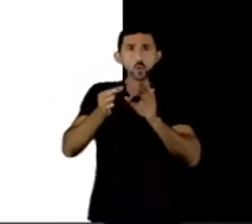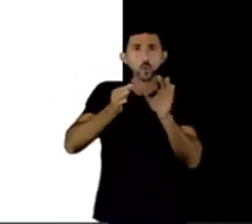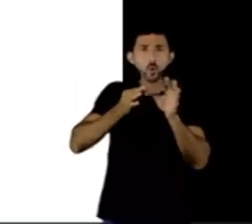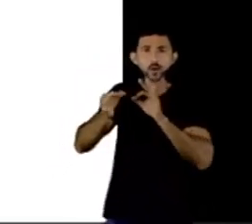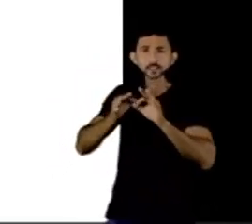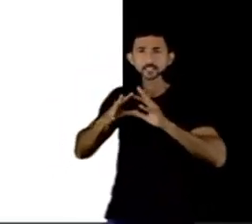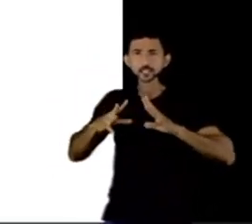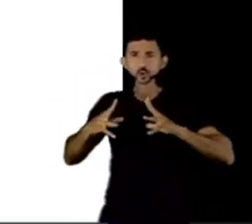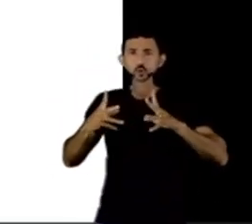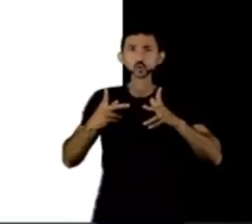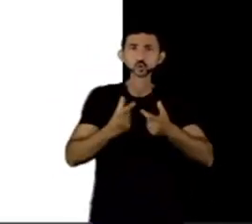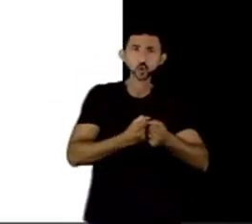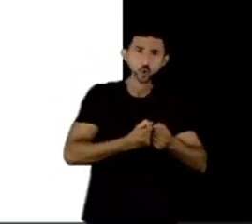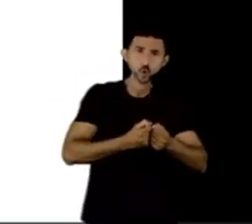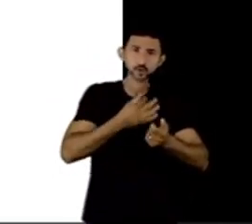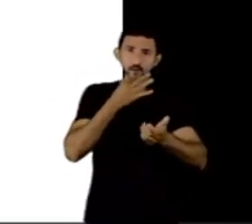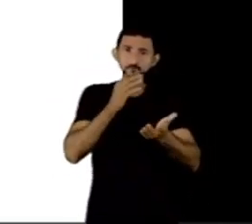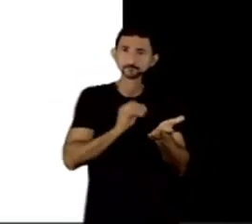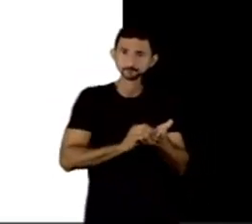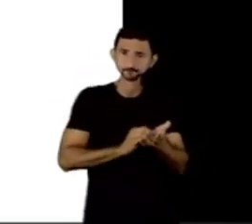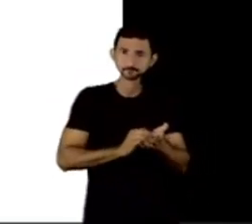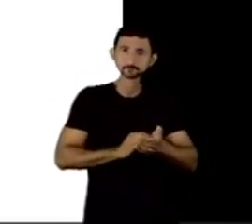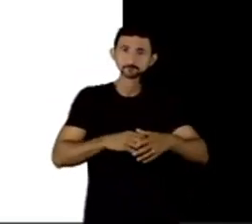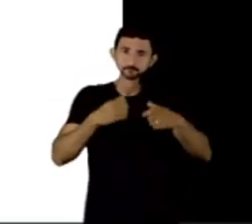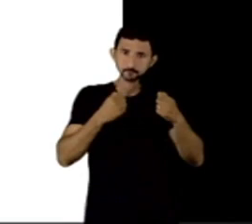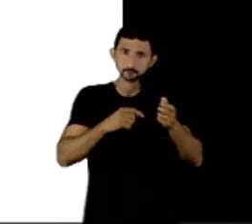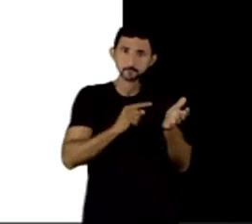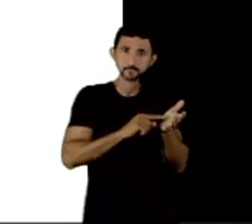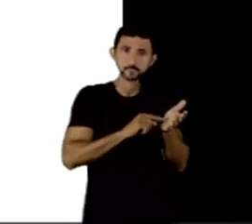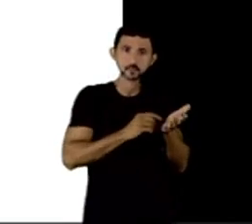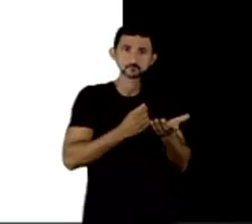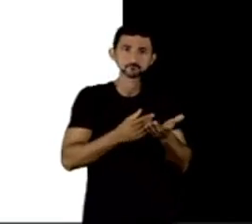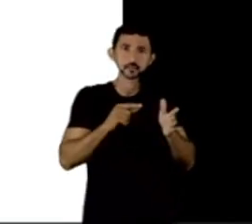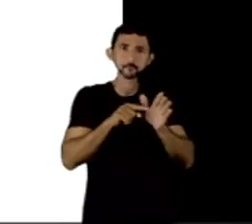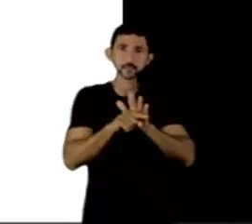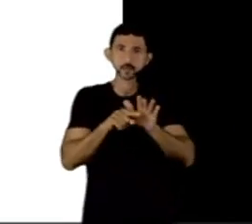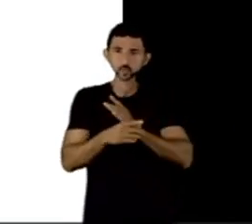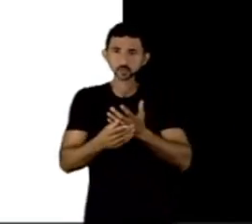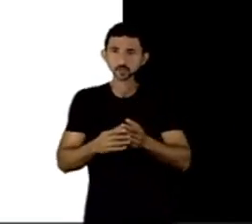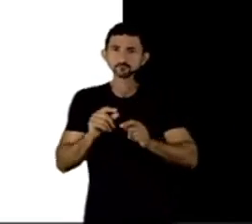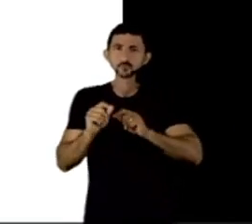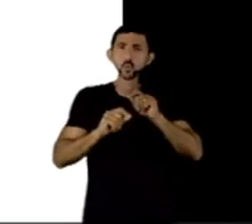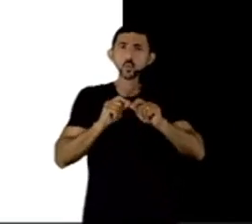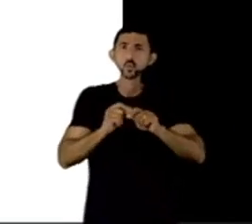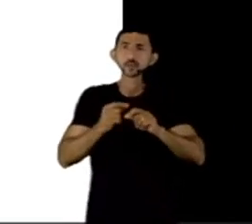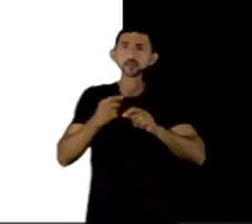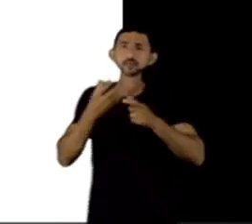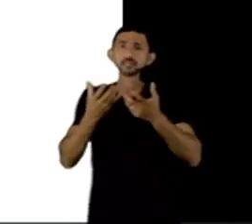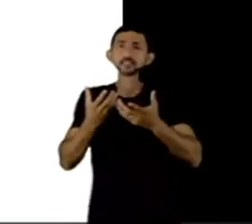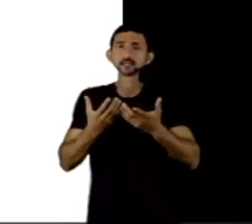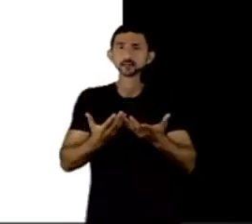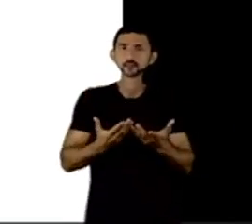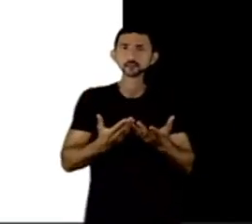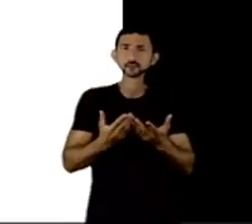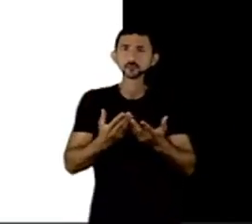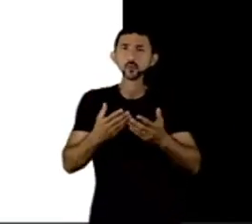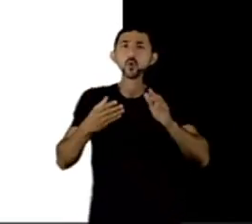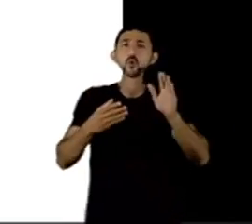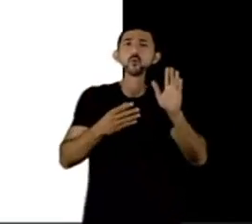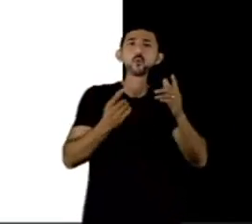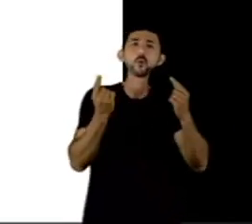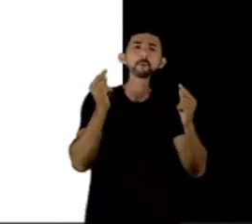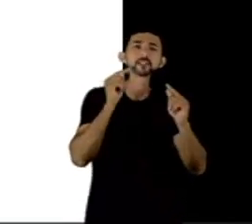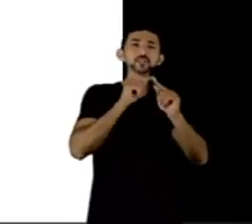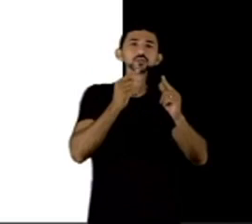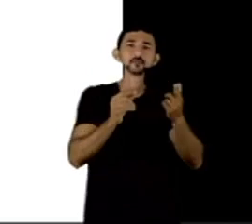organizou toda a argumentação, ela aparece aqui nas perguntas. Quem você quer ser? Com qual